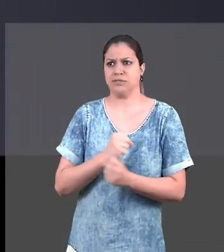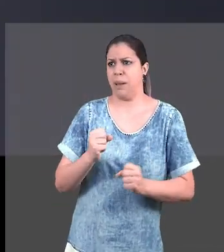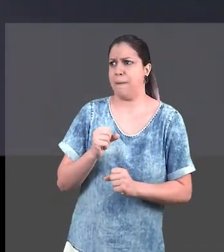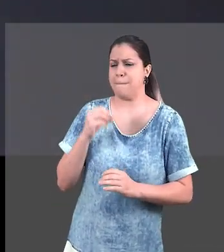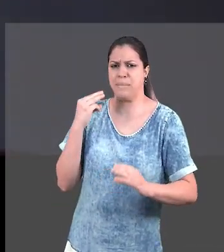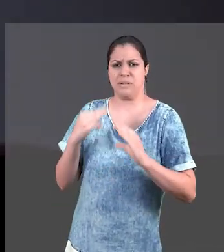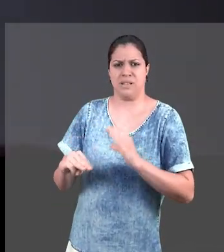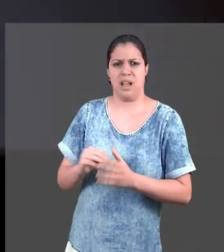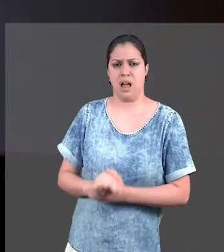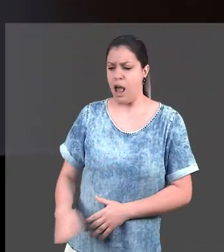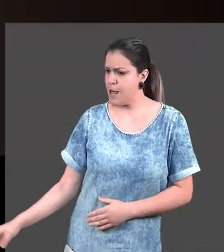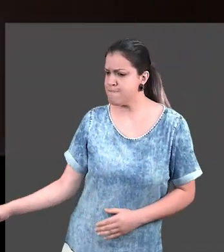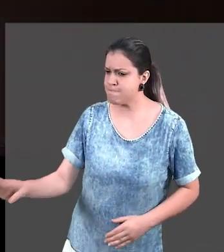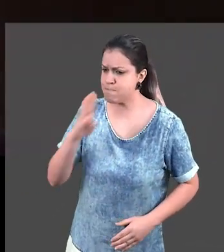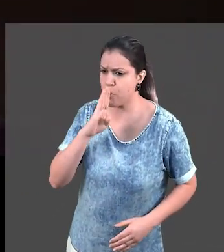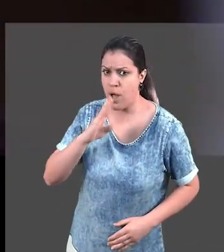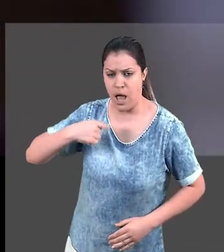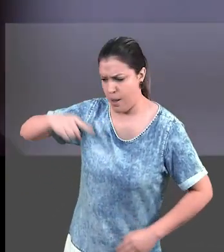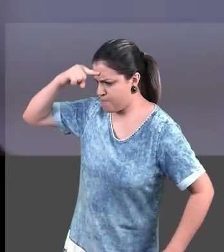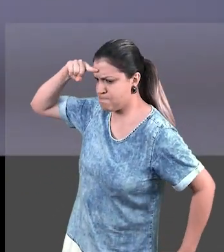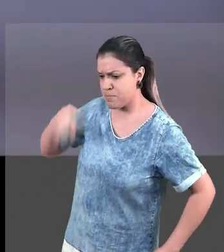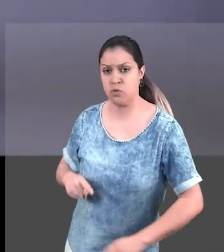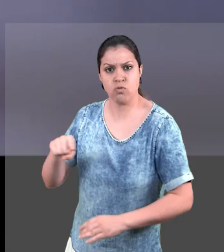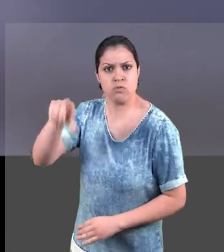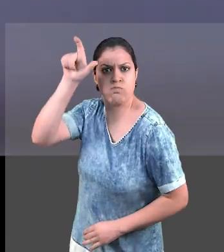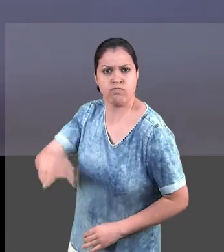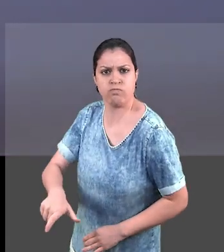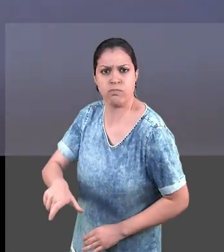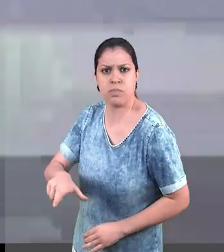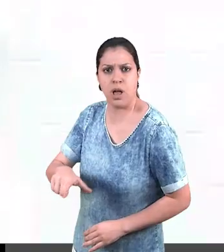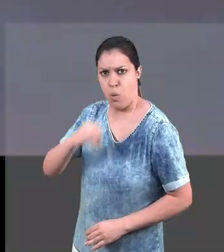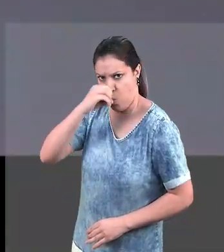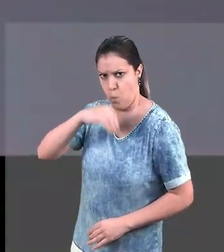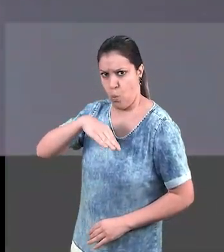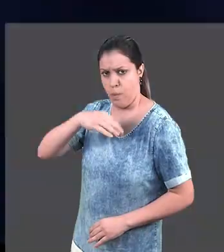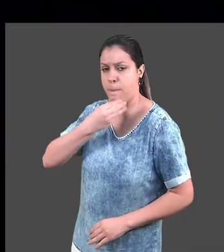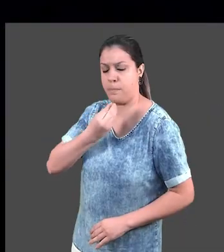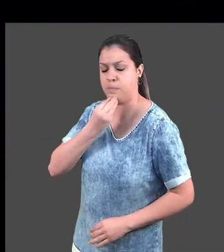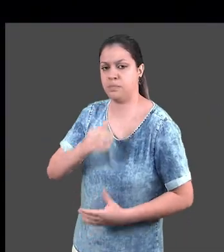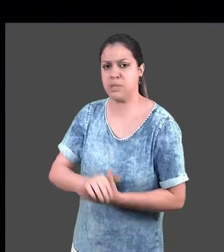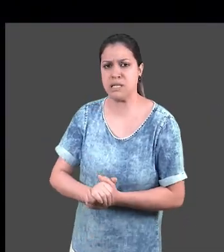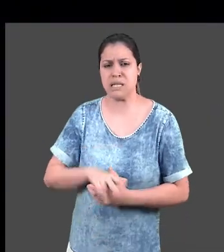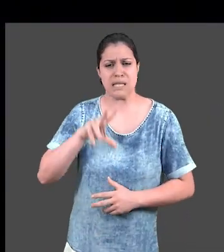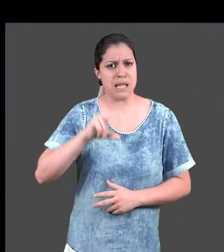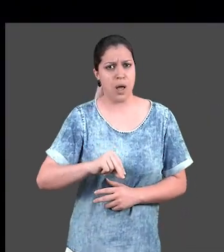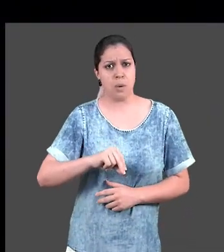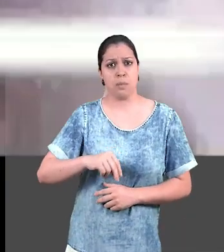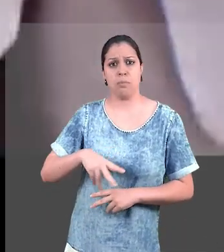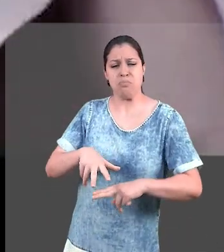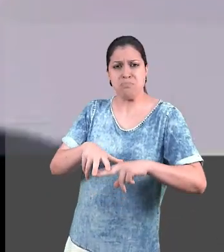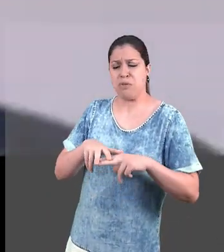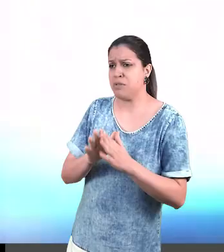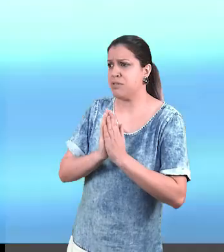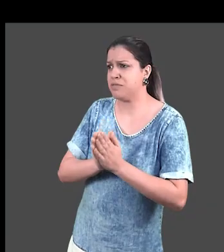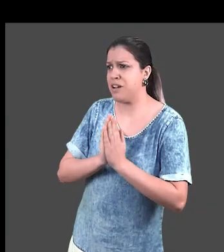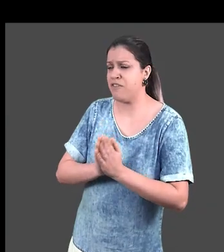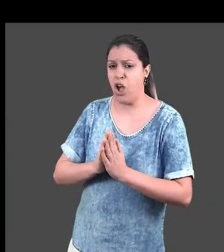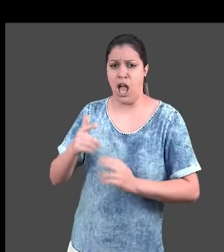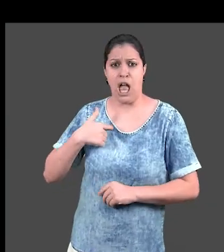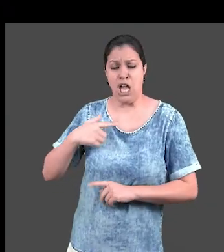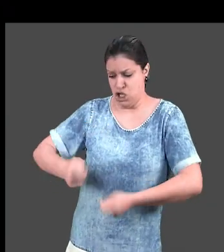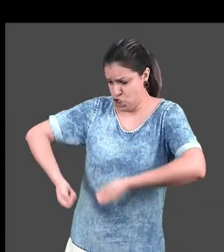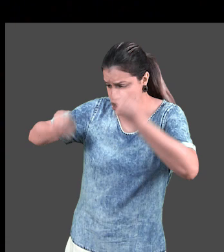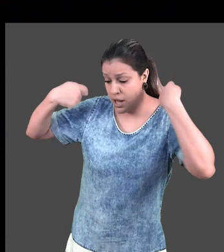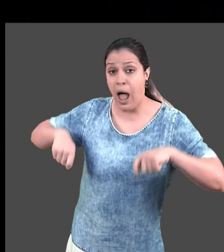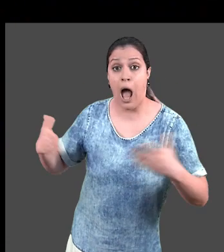essa mensagem. Cala a boca que quem manda em você sou eu! Não! Você vai tirar essa roupa